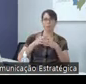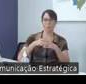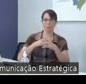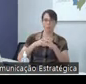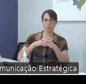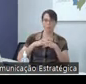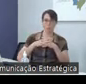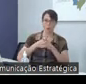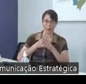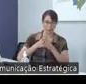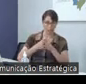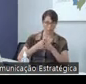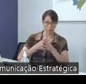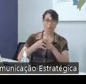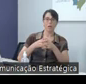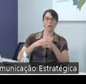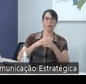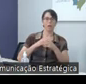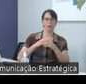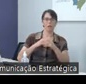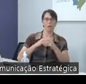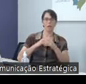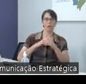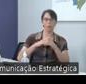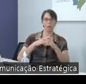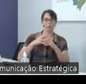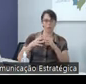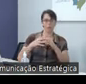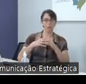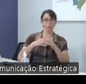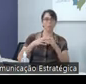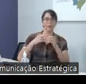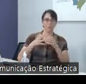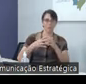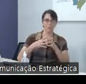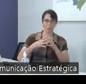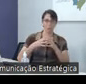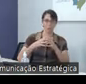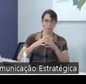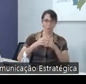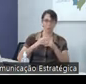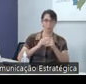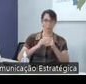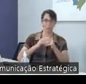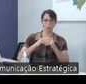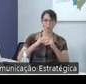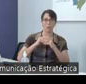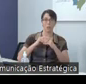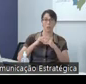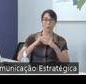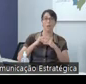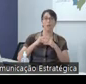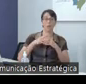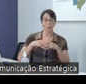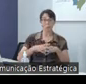a gente pede que vocês tenham especial carinho no na avaliação desses casos e no preenchimento do questionário